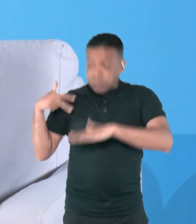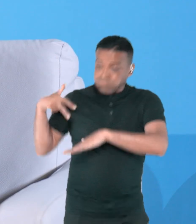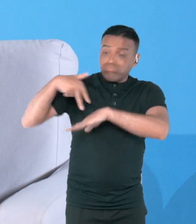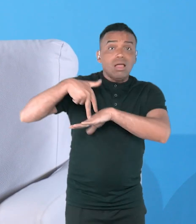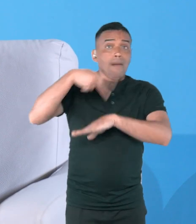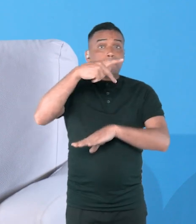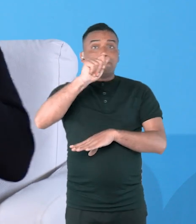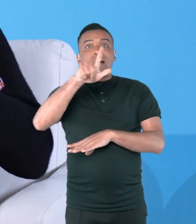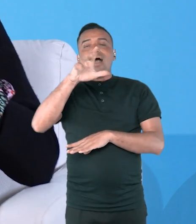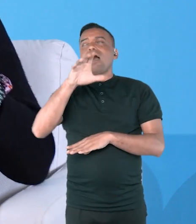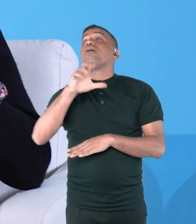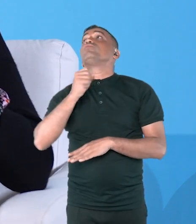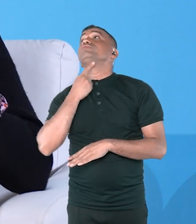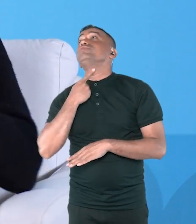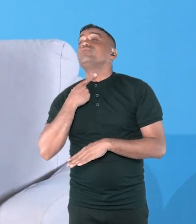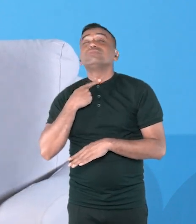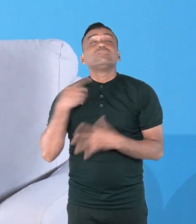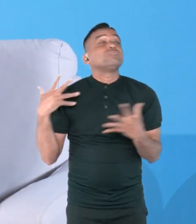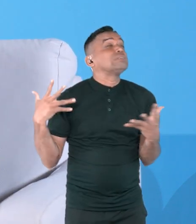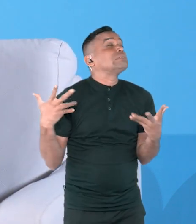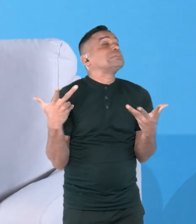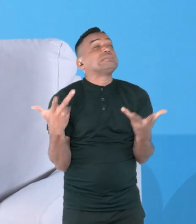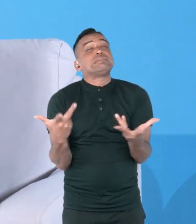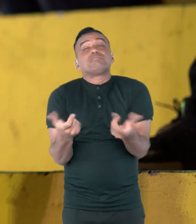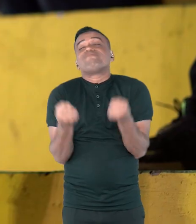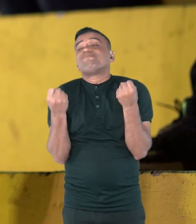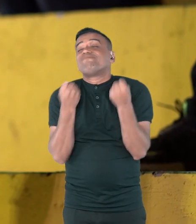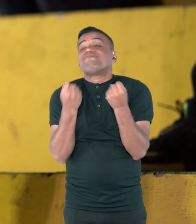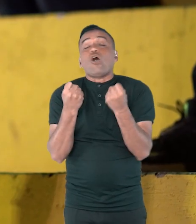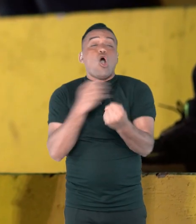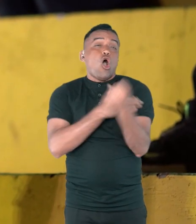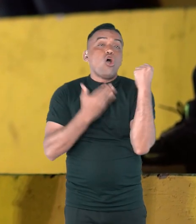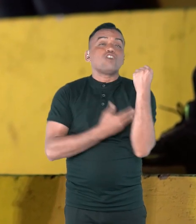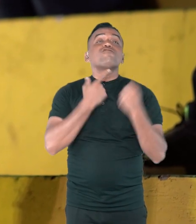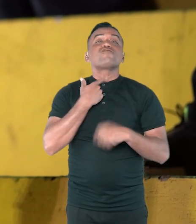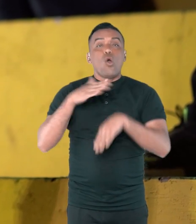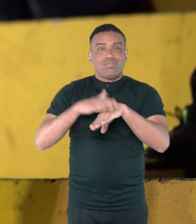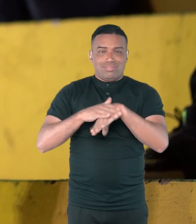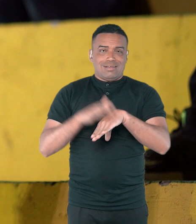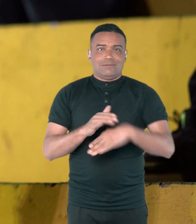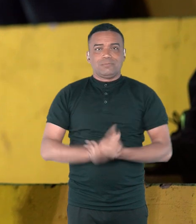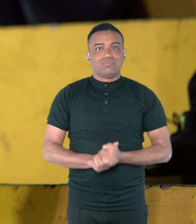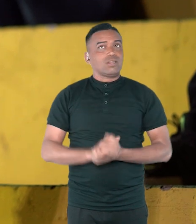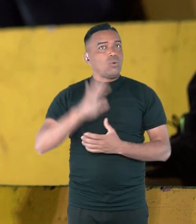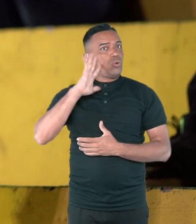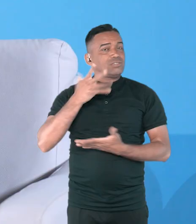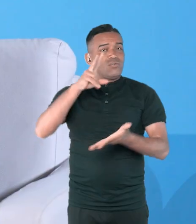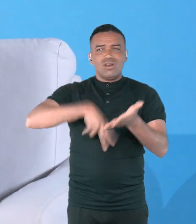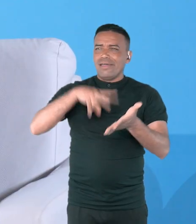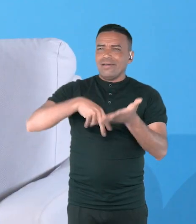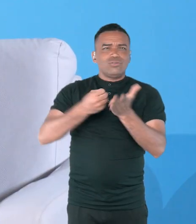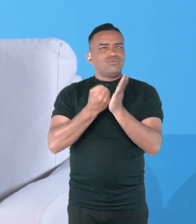Me fez subir no palco com muito mais vontade. Na arquibancada, espectadoras acompanham a fala